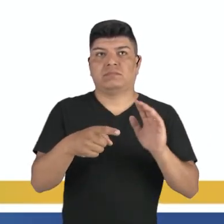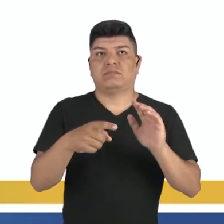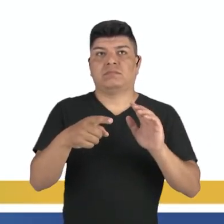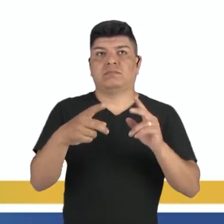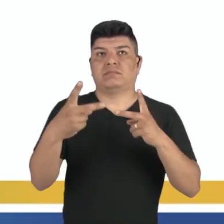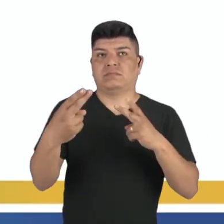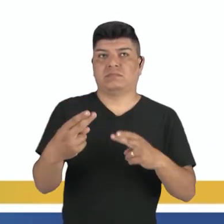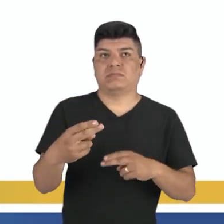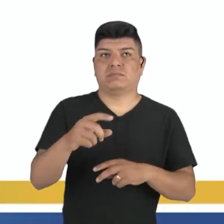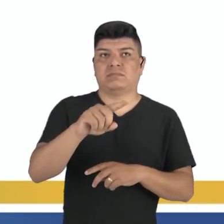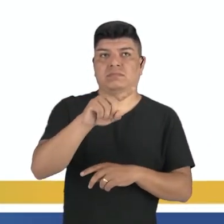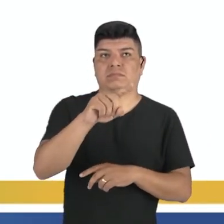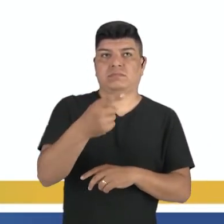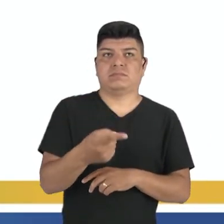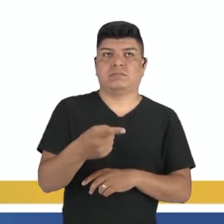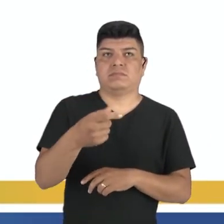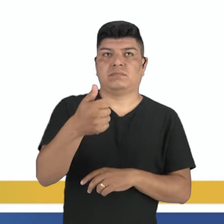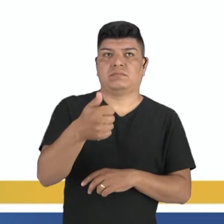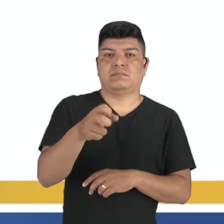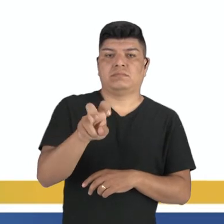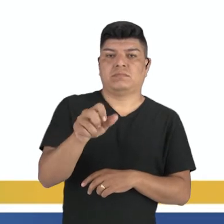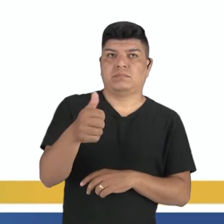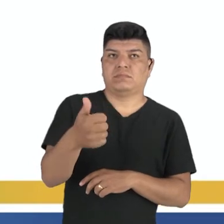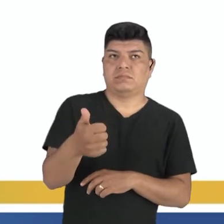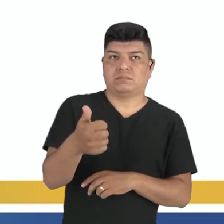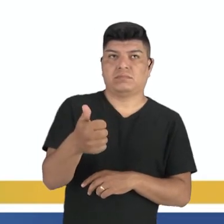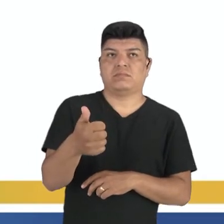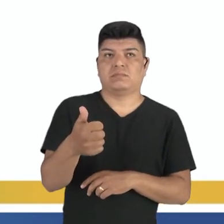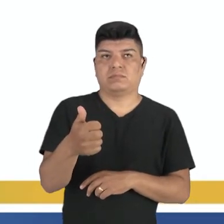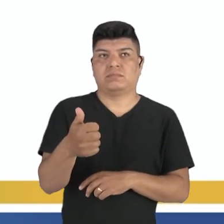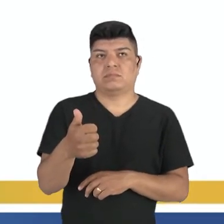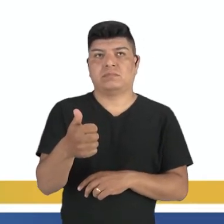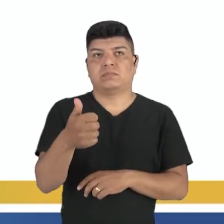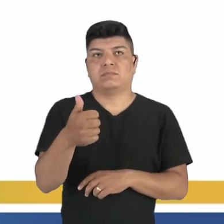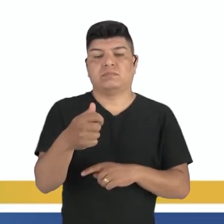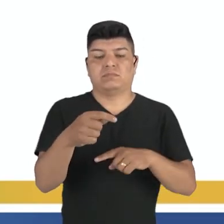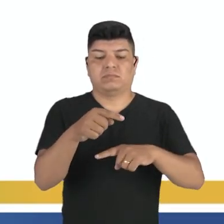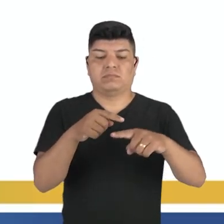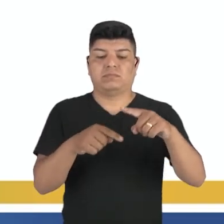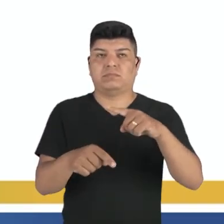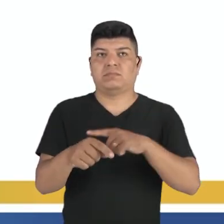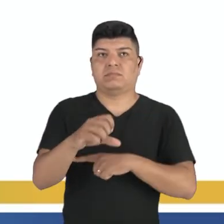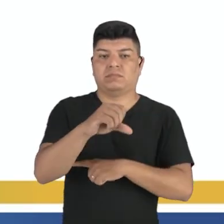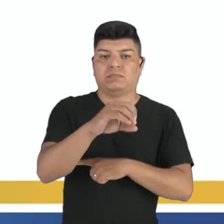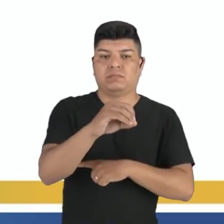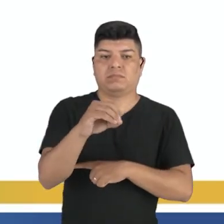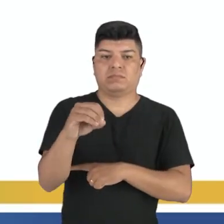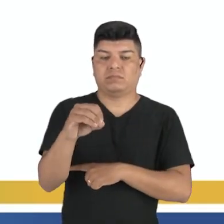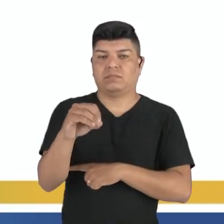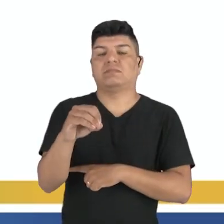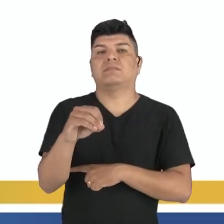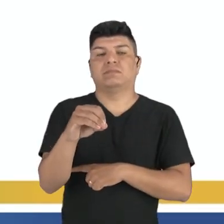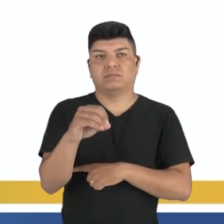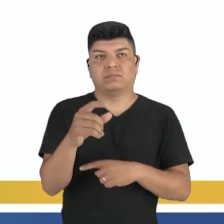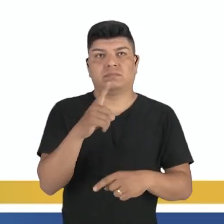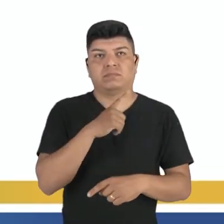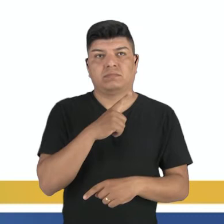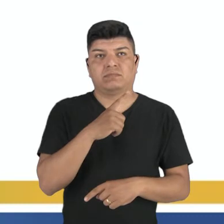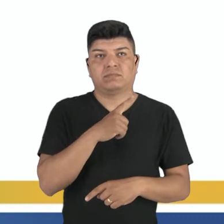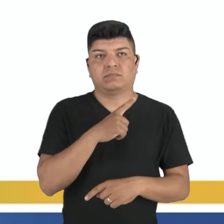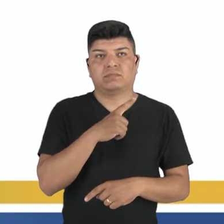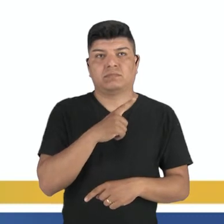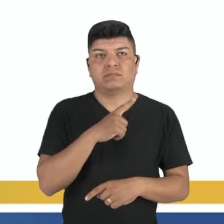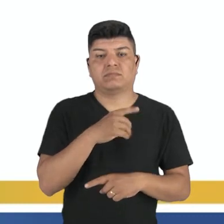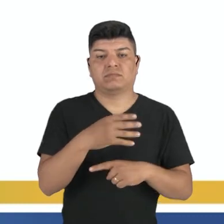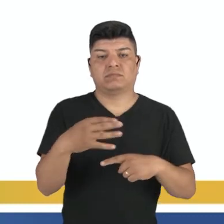1151. Então, quer dizer que o nosso x vai ser igual a 1151 dividido para 900. Então, teremos aí, né,